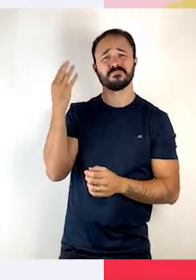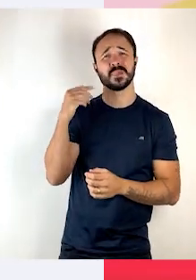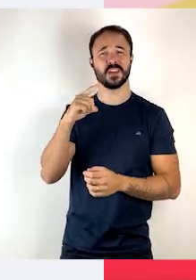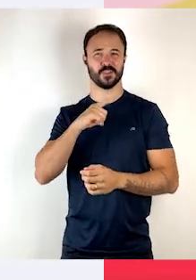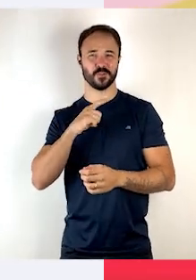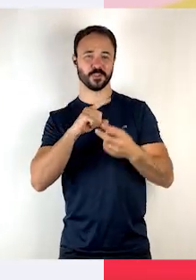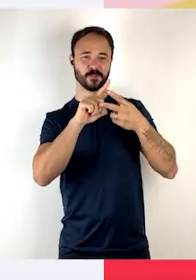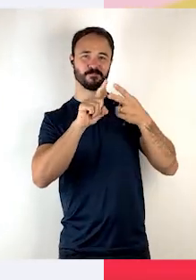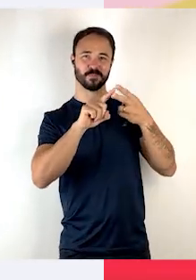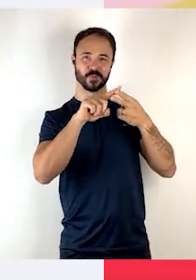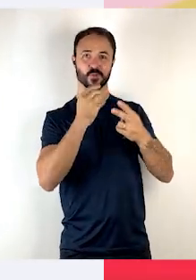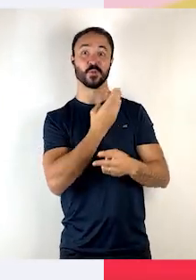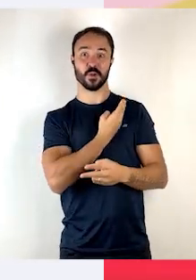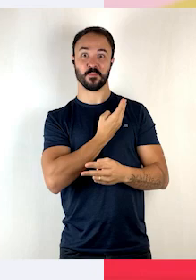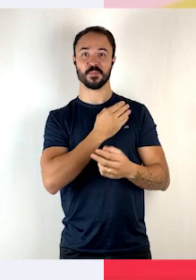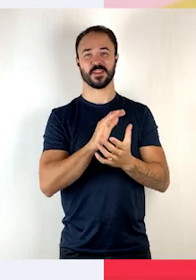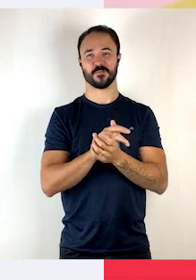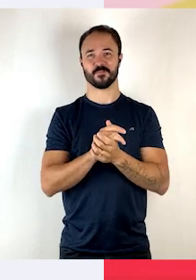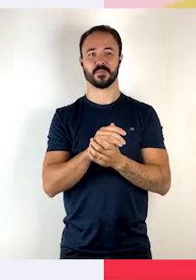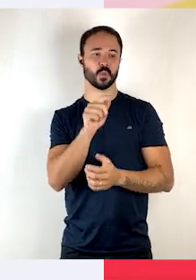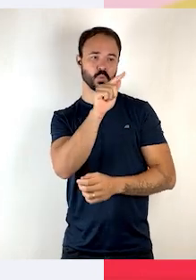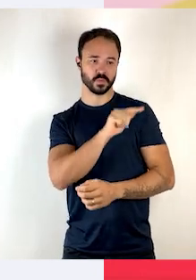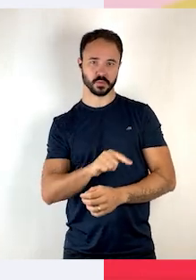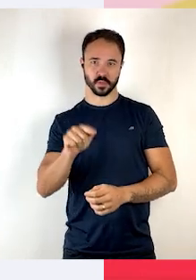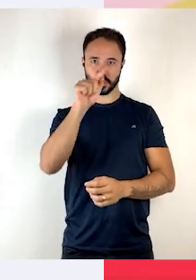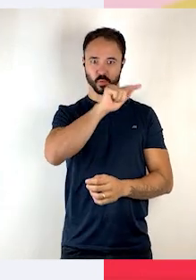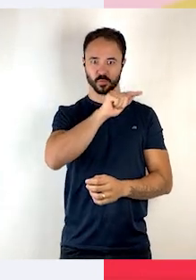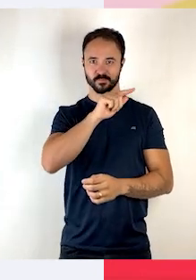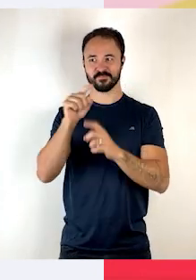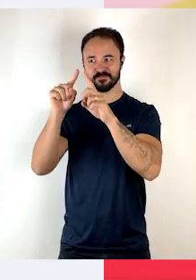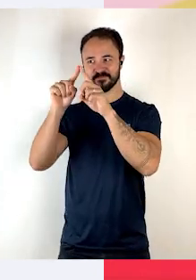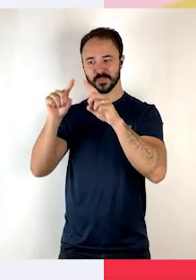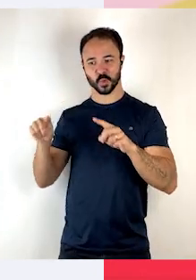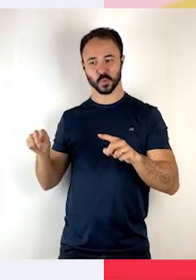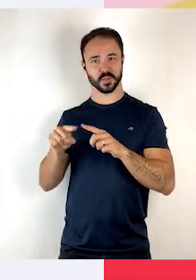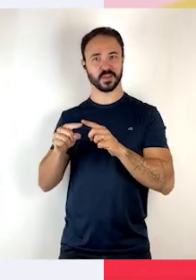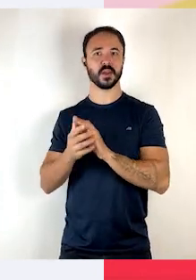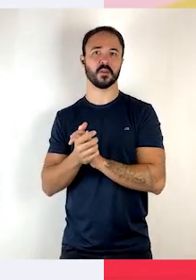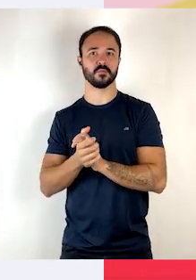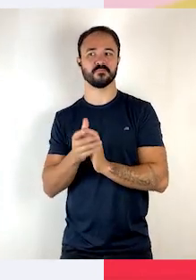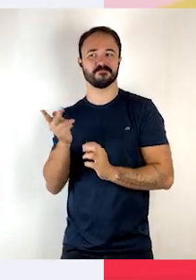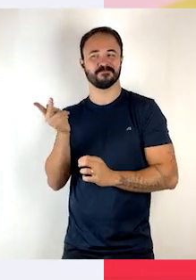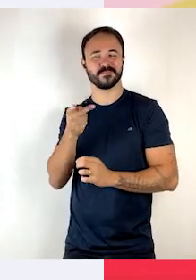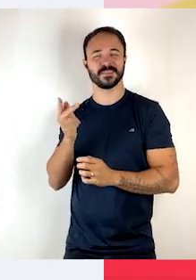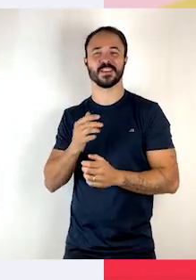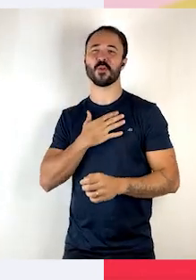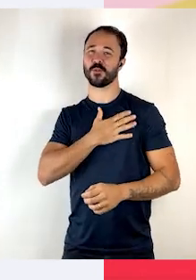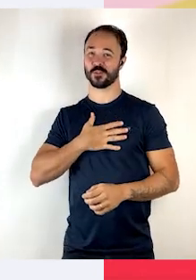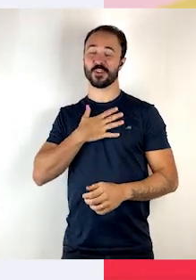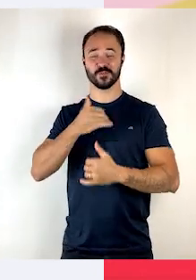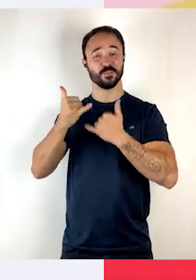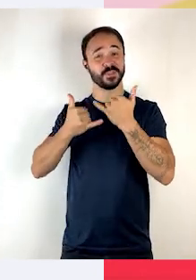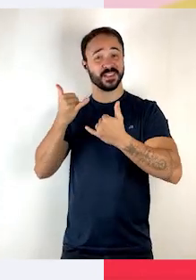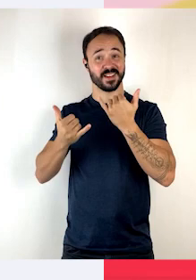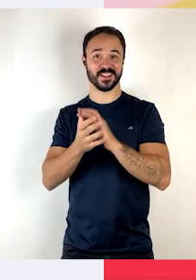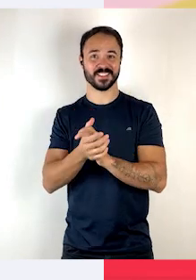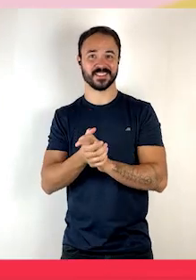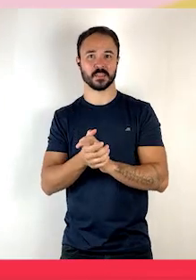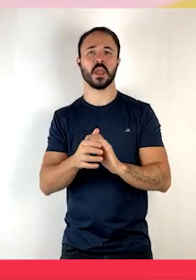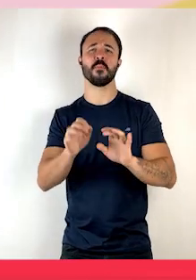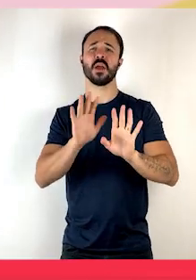dois amiguinhos, o círculo e o triângulo. Eles gostavam muito de brincar juntos, eles se divertiam